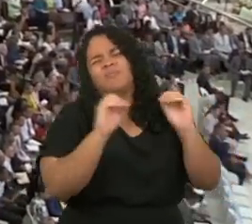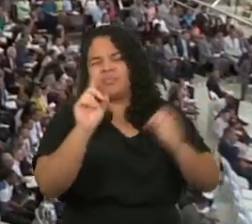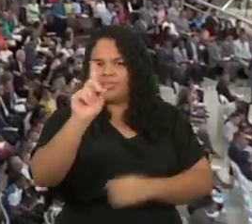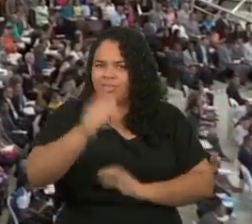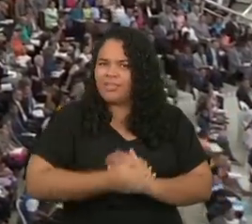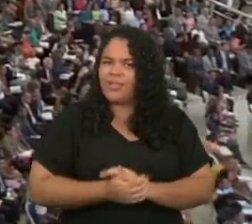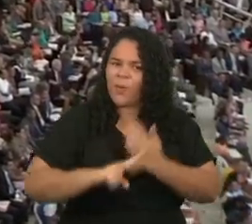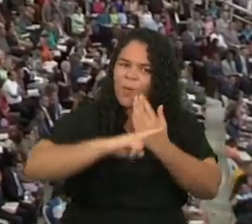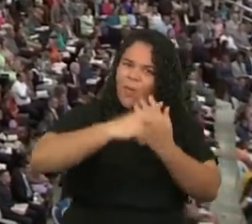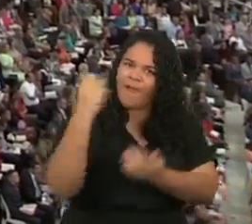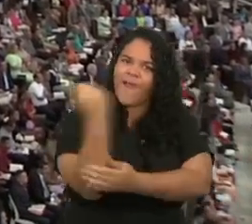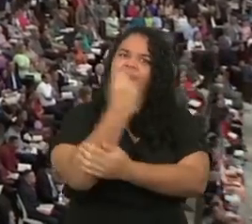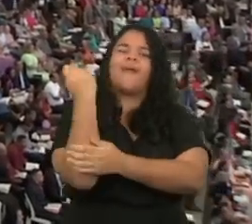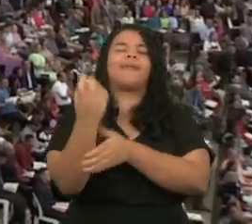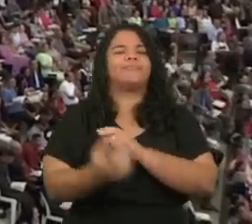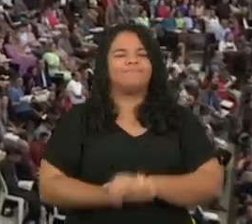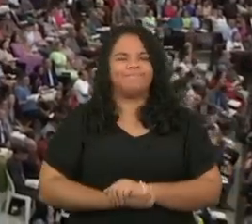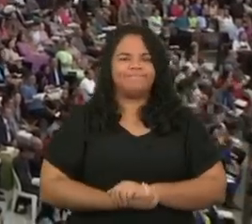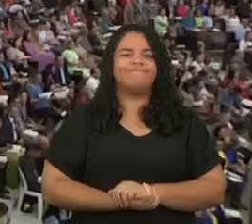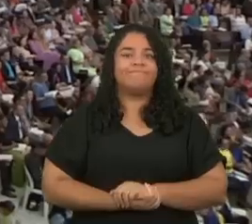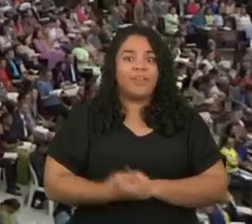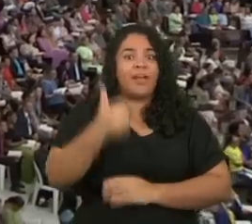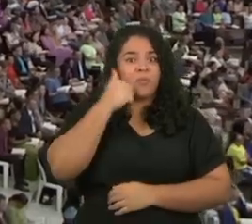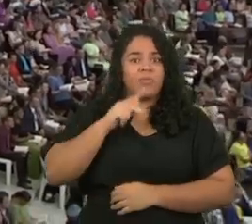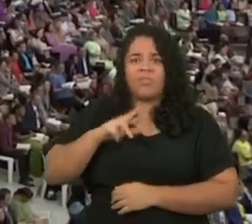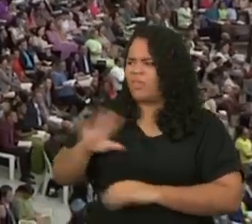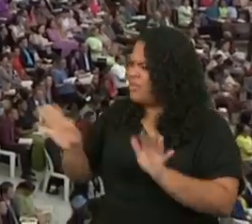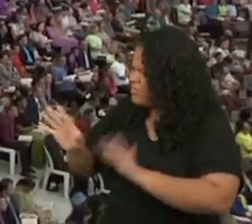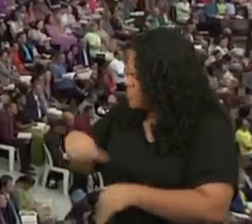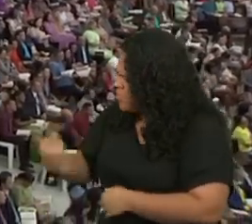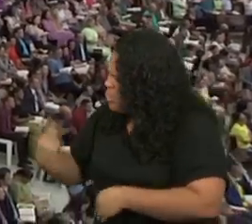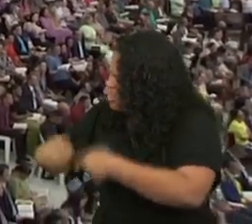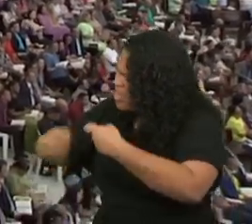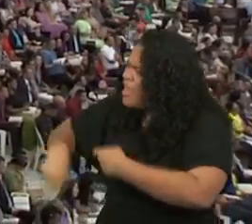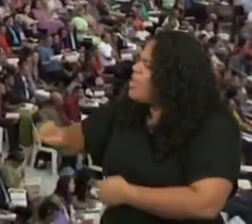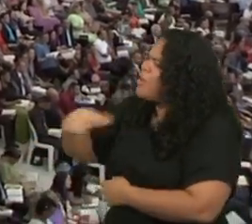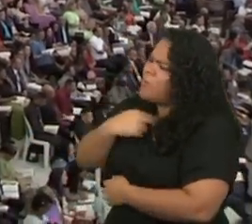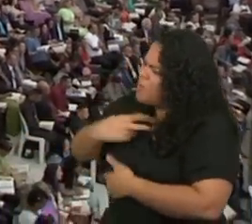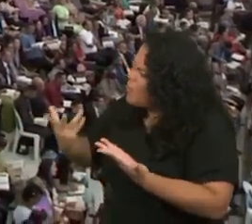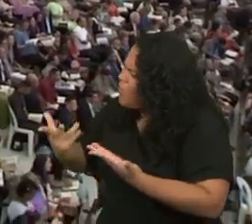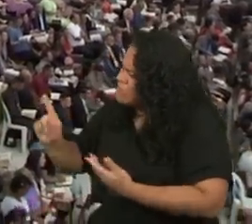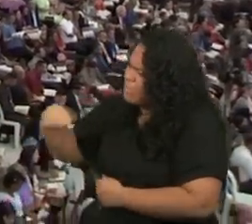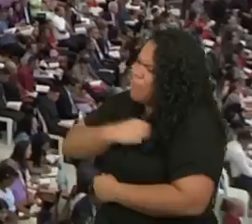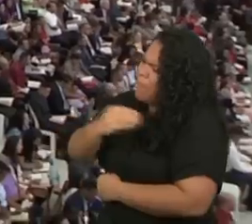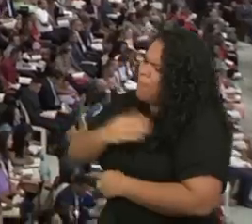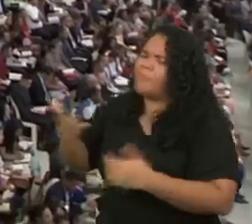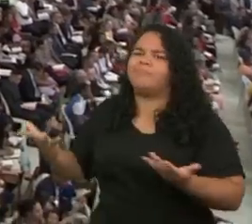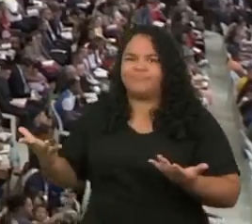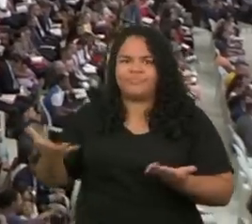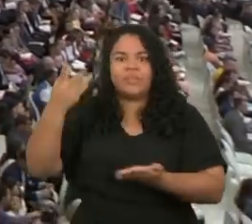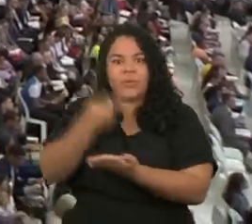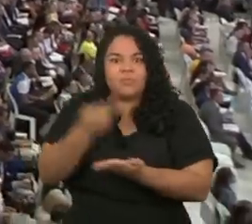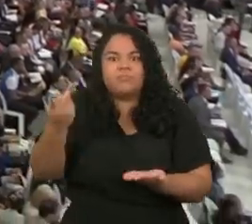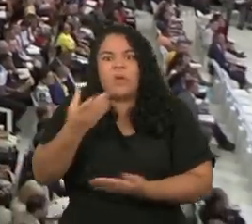mas Tamar disse espera aí meu irmão isso é loucura mas como ele era mais forte do que ela obrigou e violentou